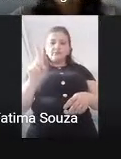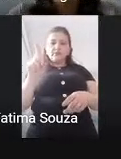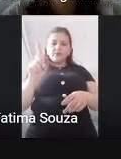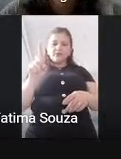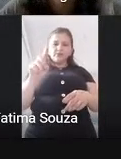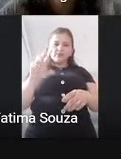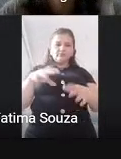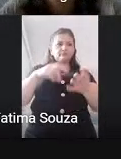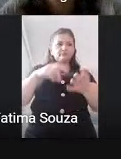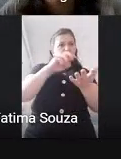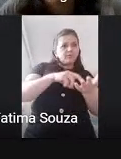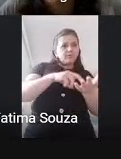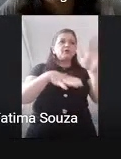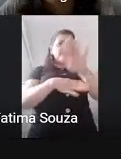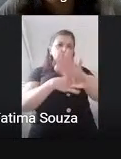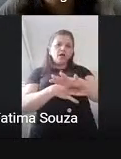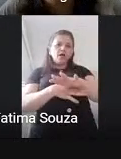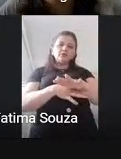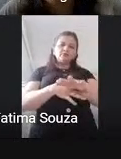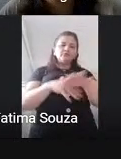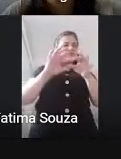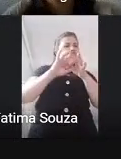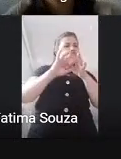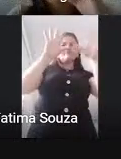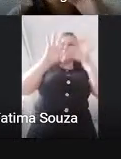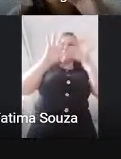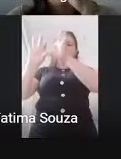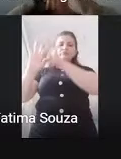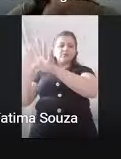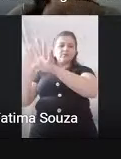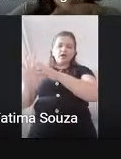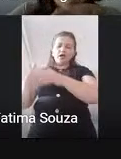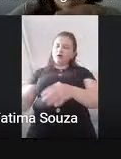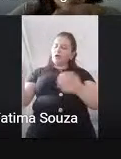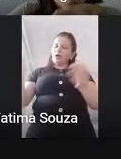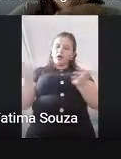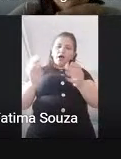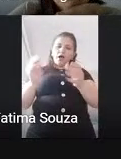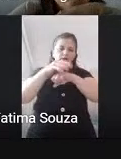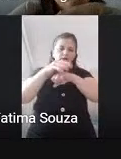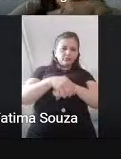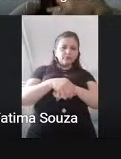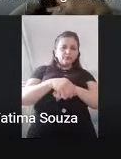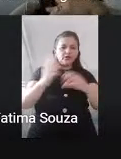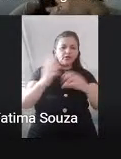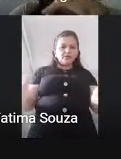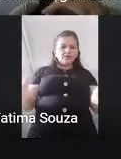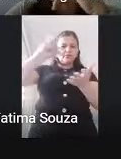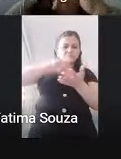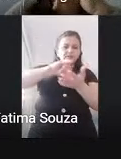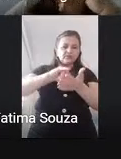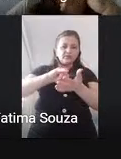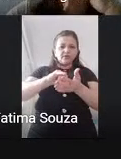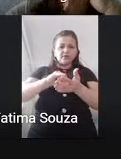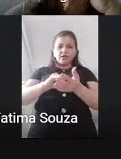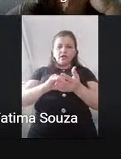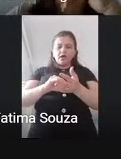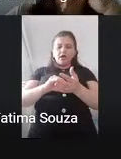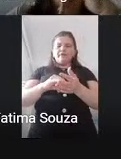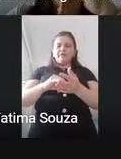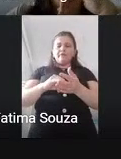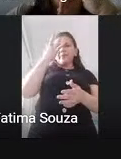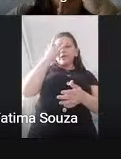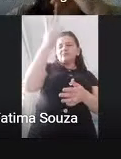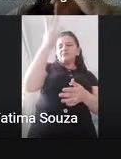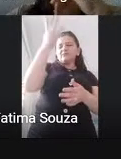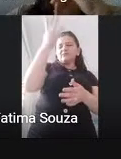muito dispersas de dia, e à noite elas se concentram em alguns locais, fica mais fácil de você discutir, distribuir preservativo, falar com elas sobre